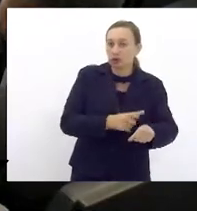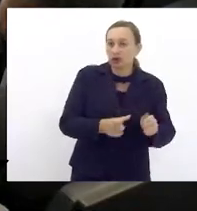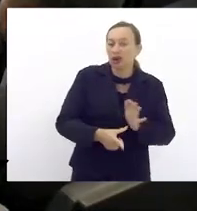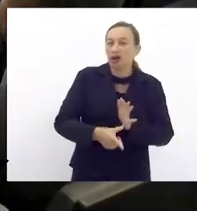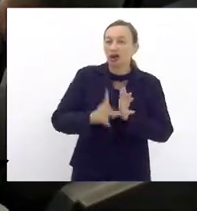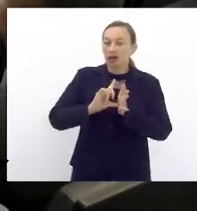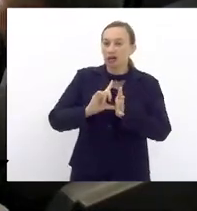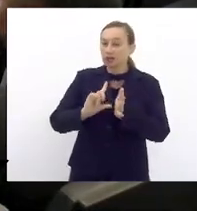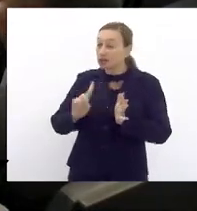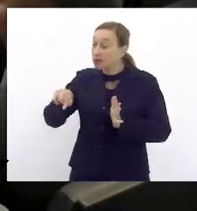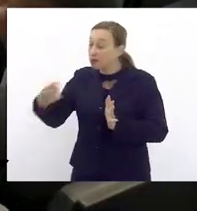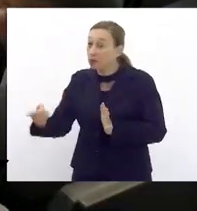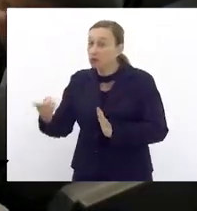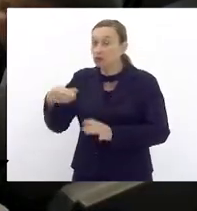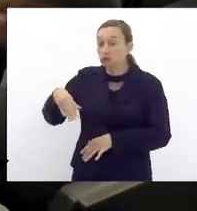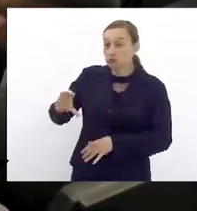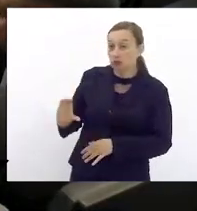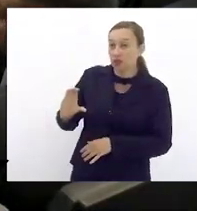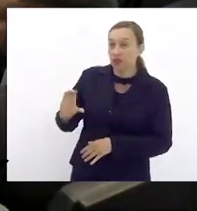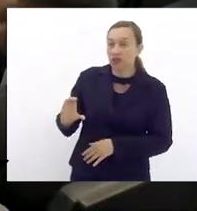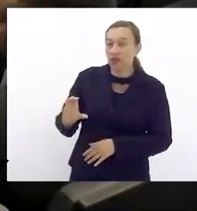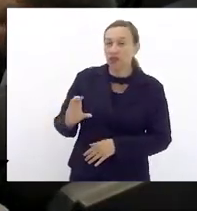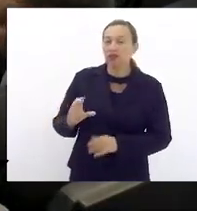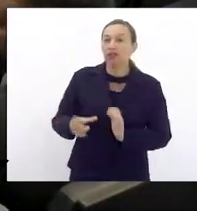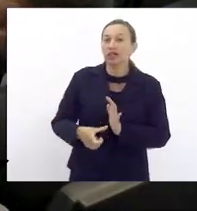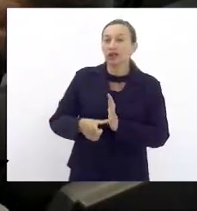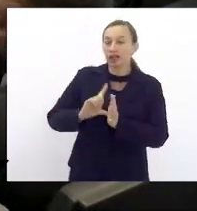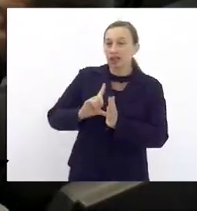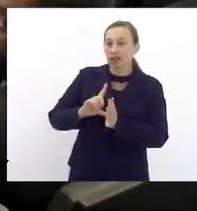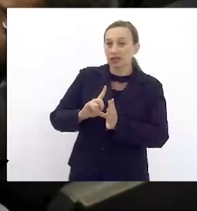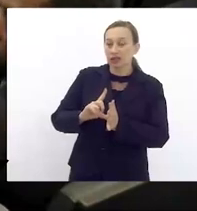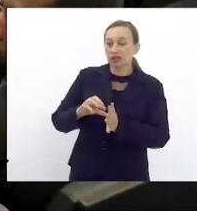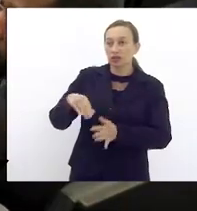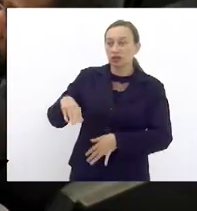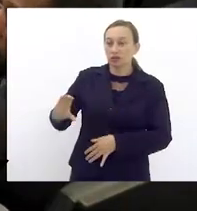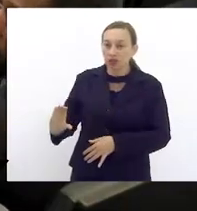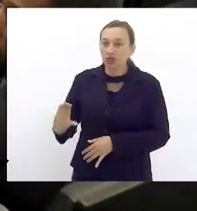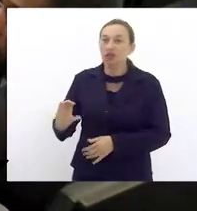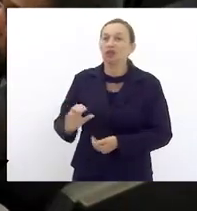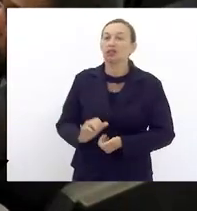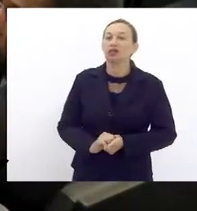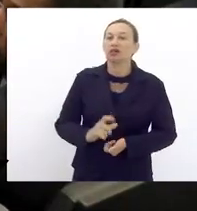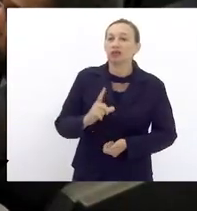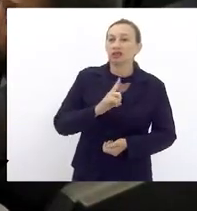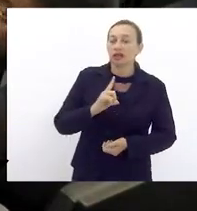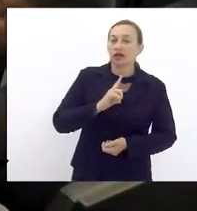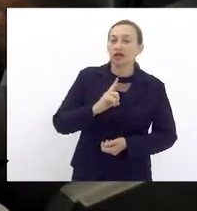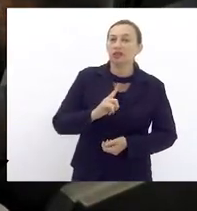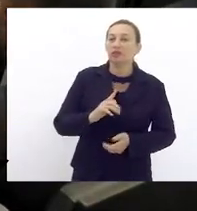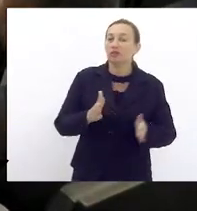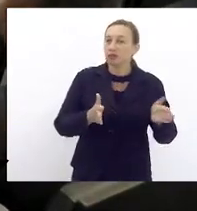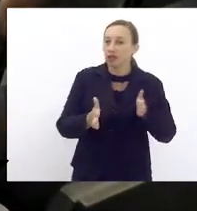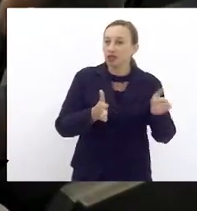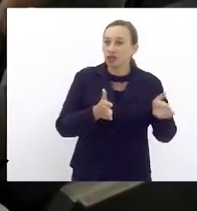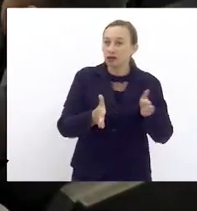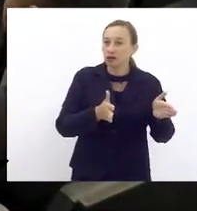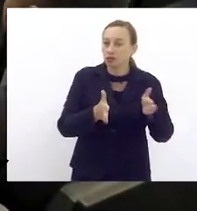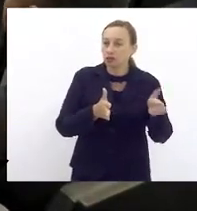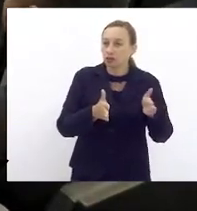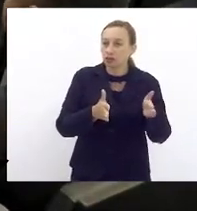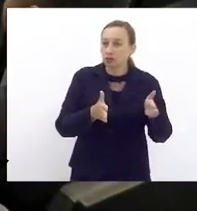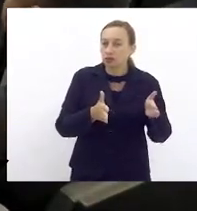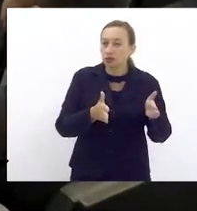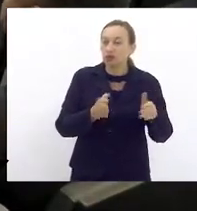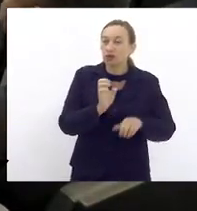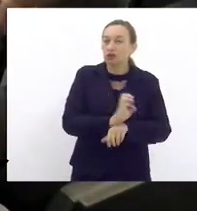do domingo que era após mim né e antes da era a mim que tem a era tem a era ali do que